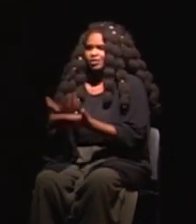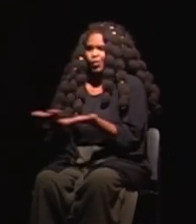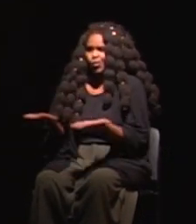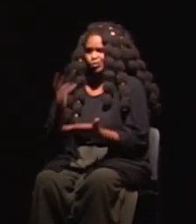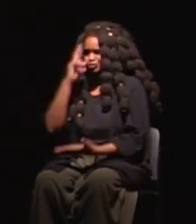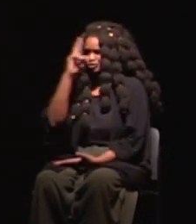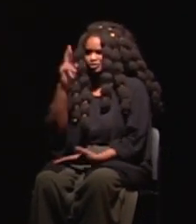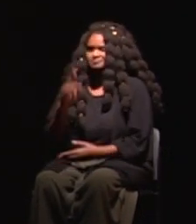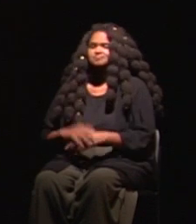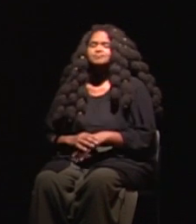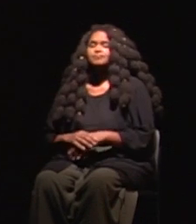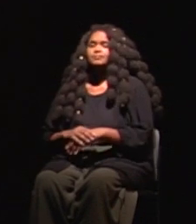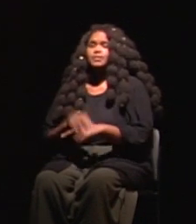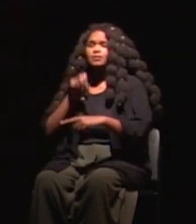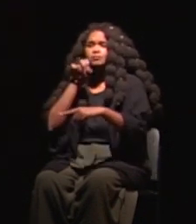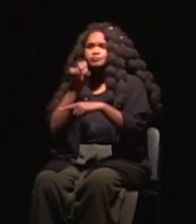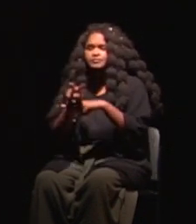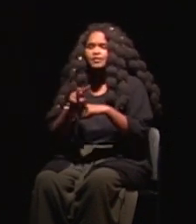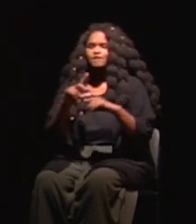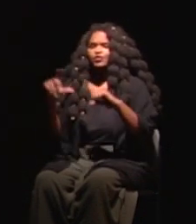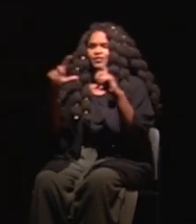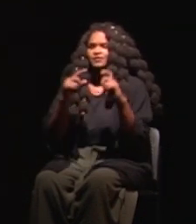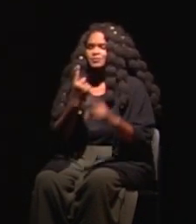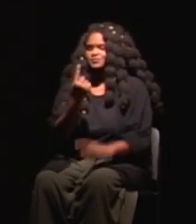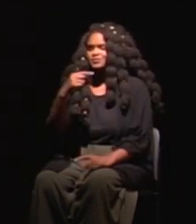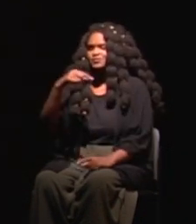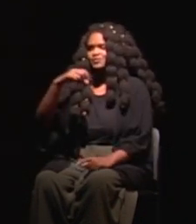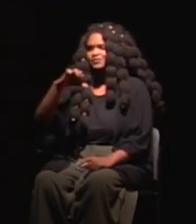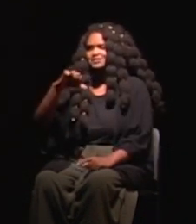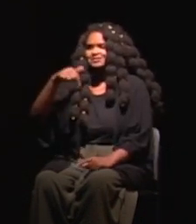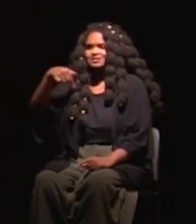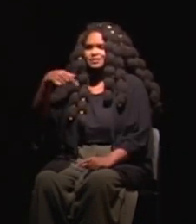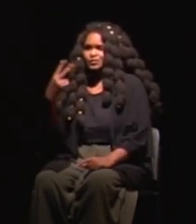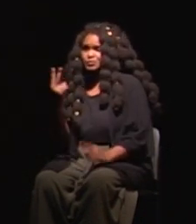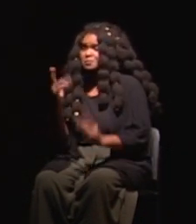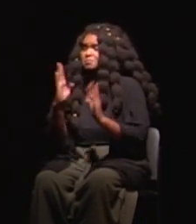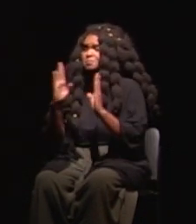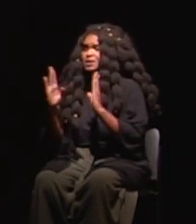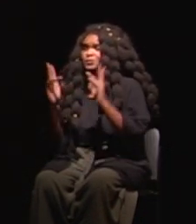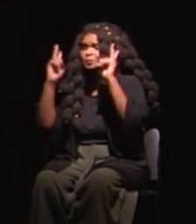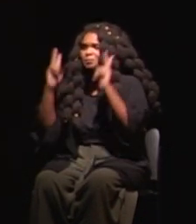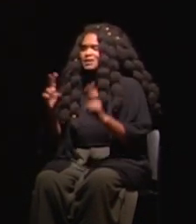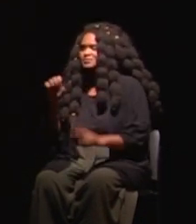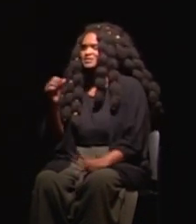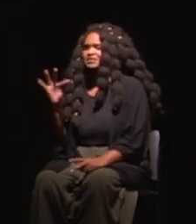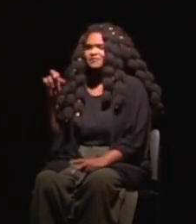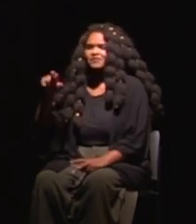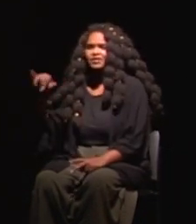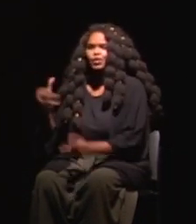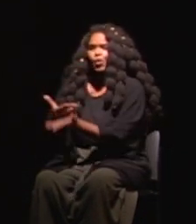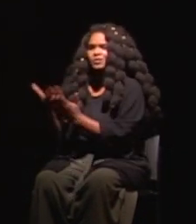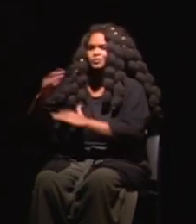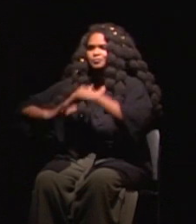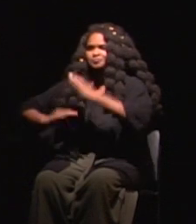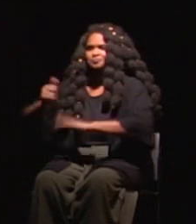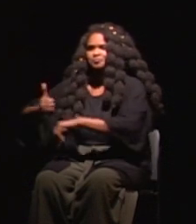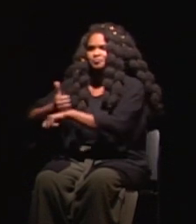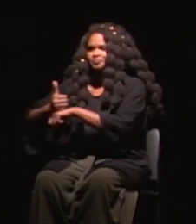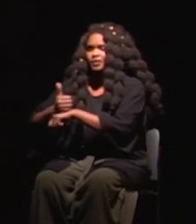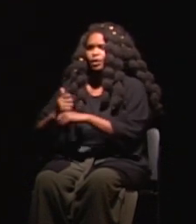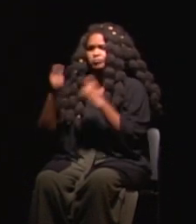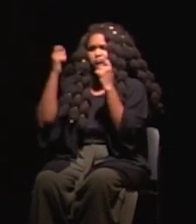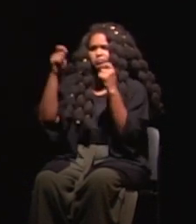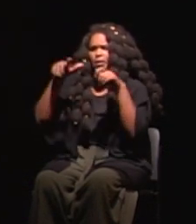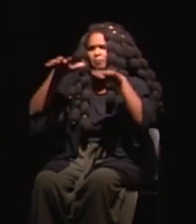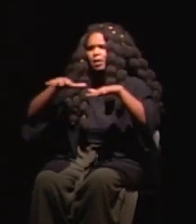Nair iniciou sua atuação na fotografia em 72, na mesma época que Stefânia também começava sua carreira. Por sua militância